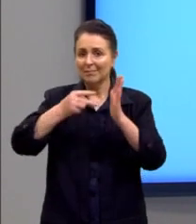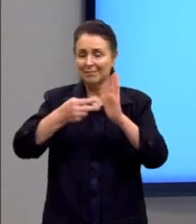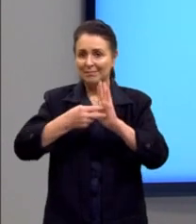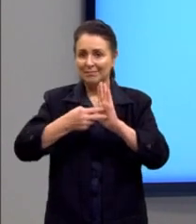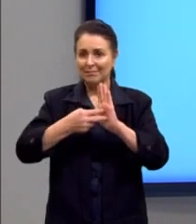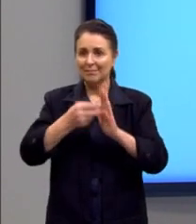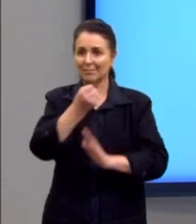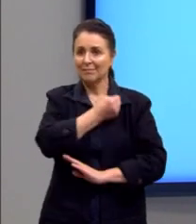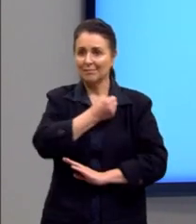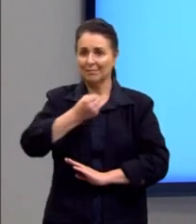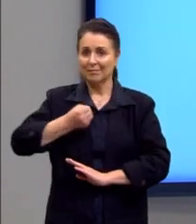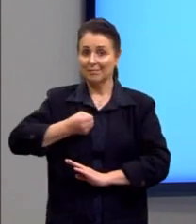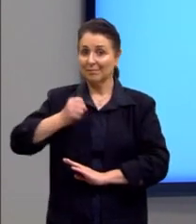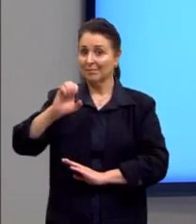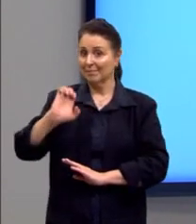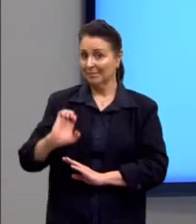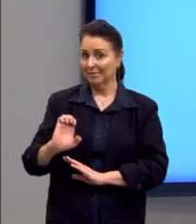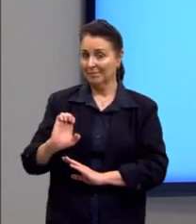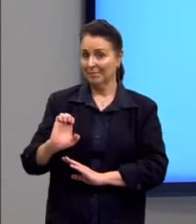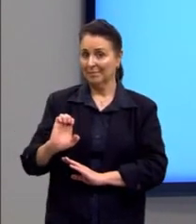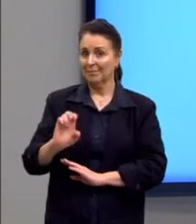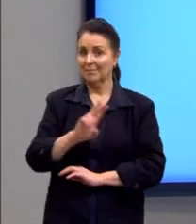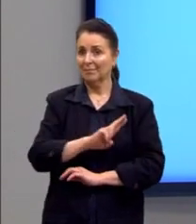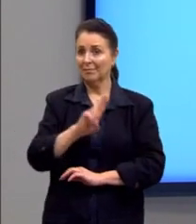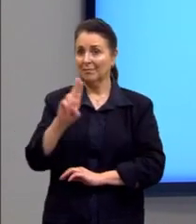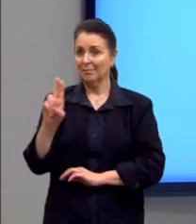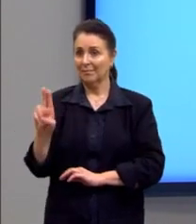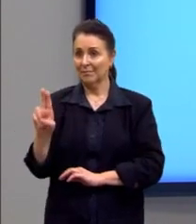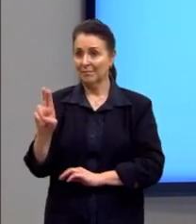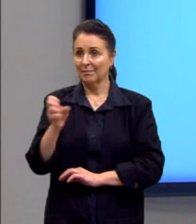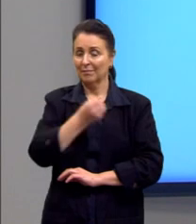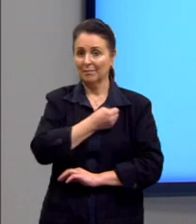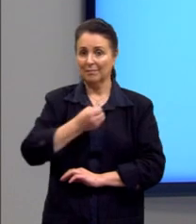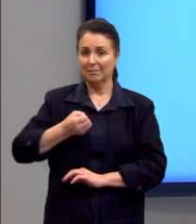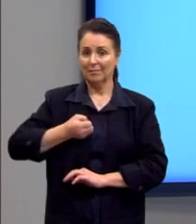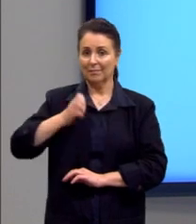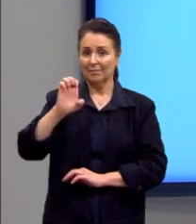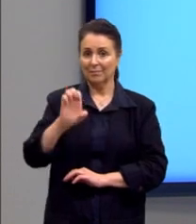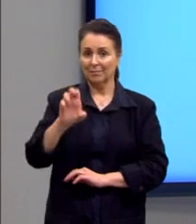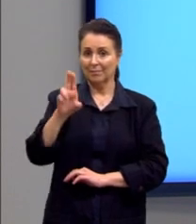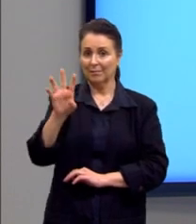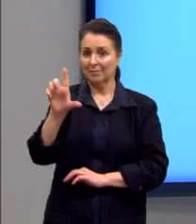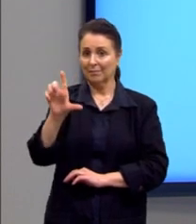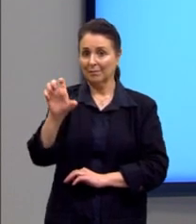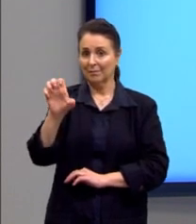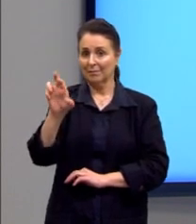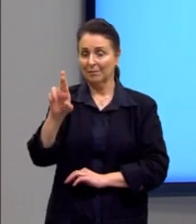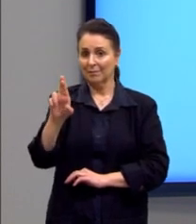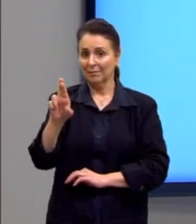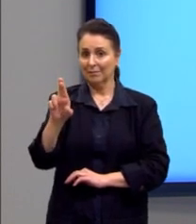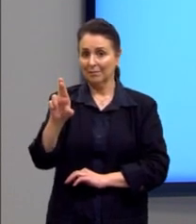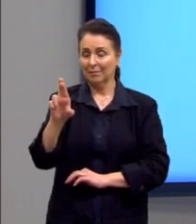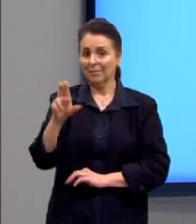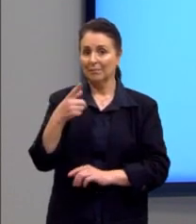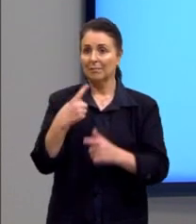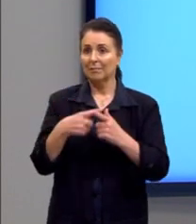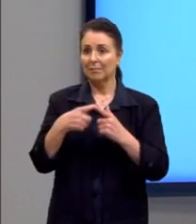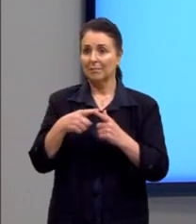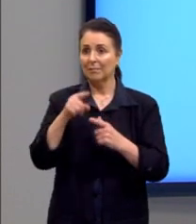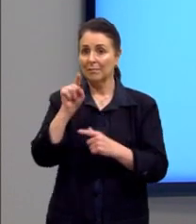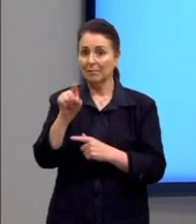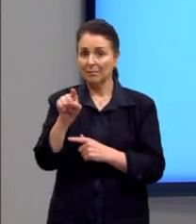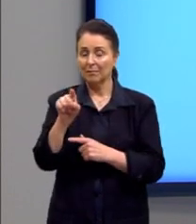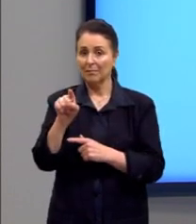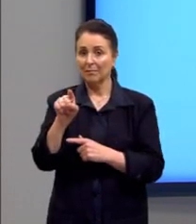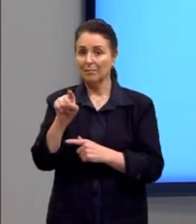né o número ele ele é chamado então de número de Oliver por conta de Leonard olha